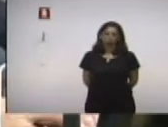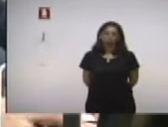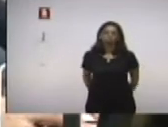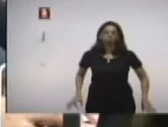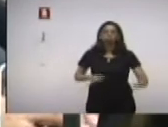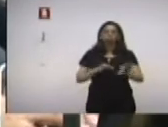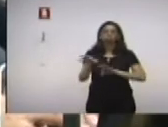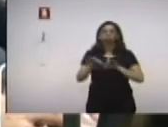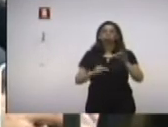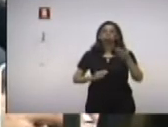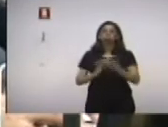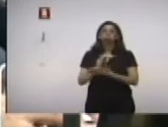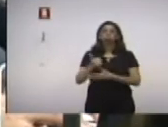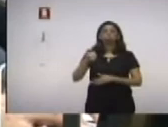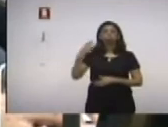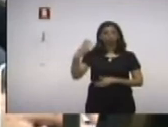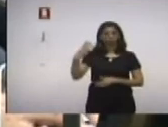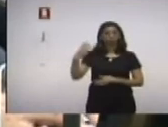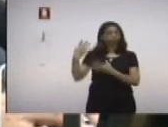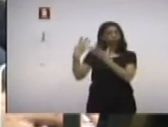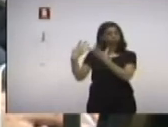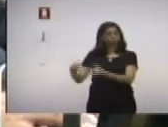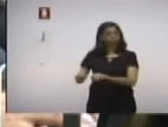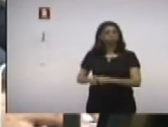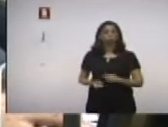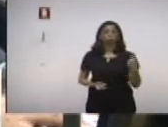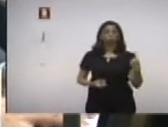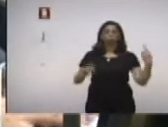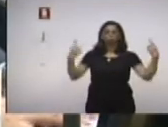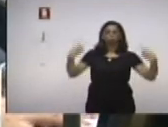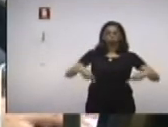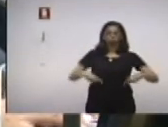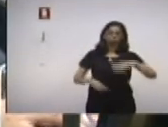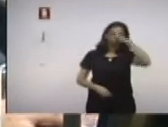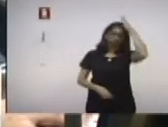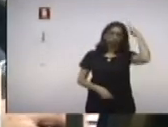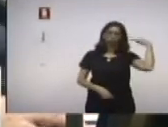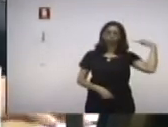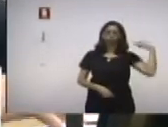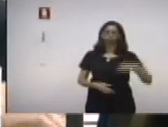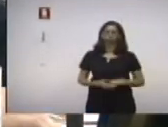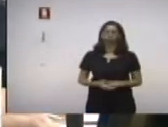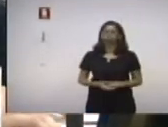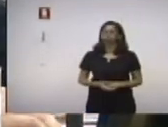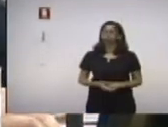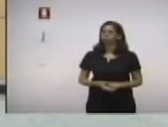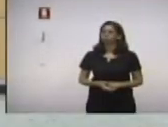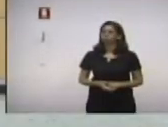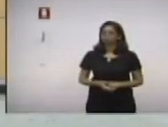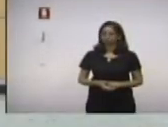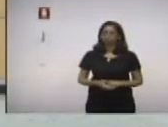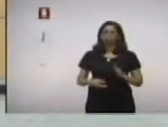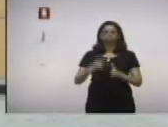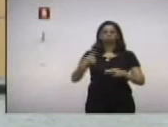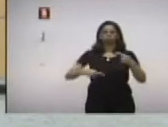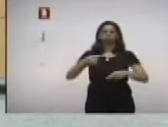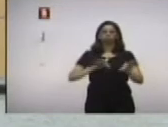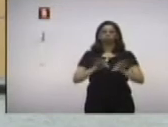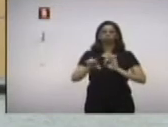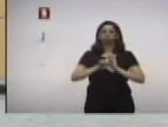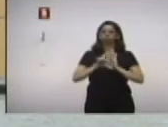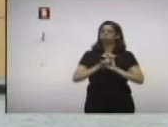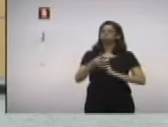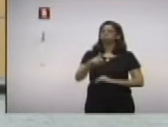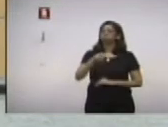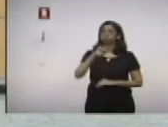o projeto foi aprovado 13 votos favoráveis e um voto contrário da vereadora Ângela Duarte segunda discussão